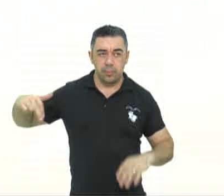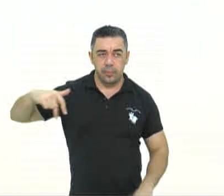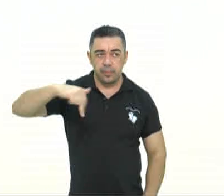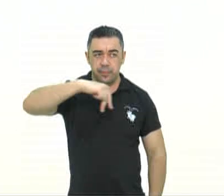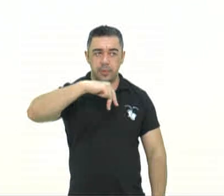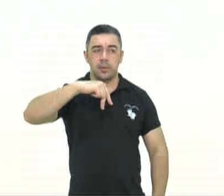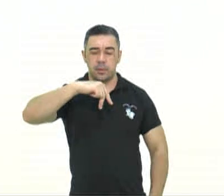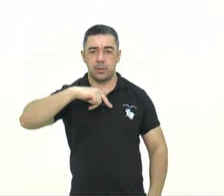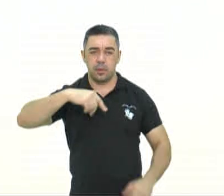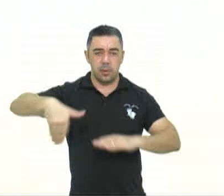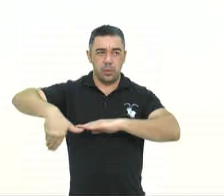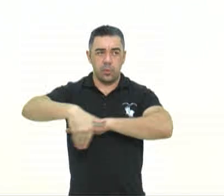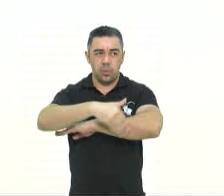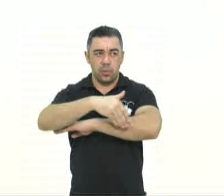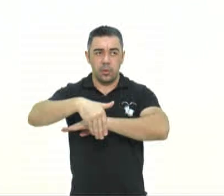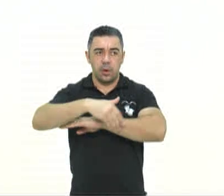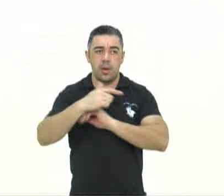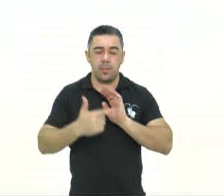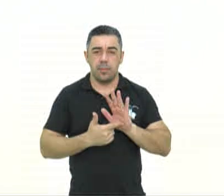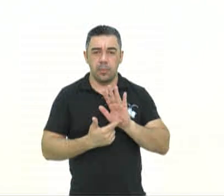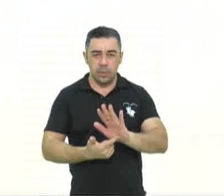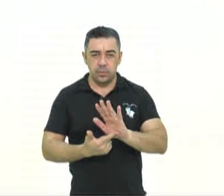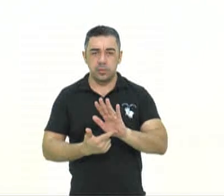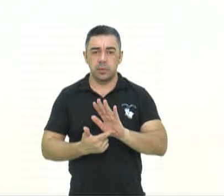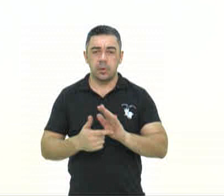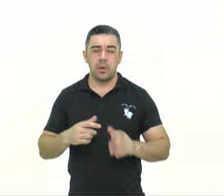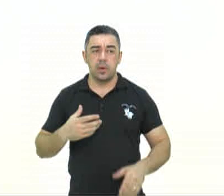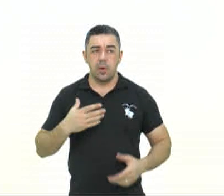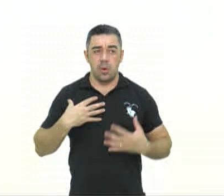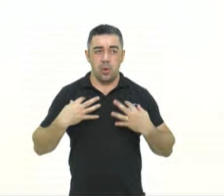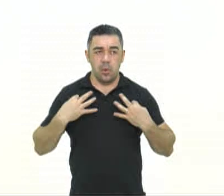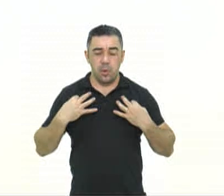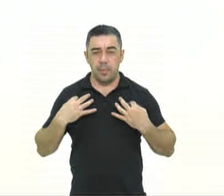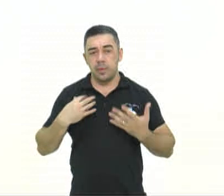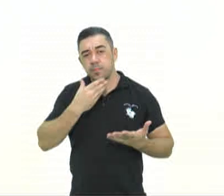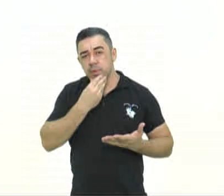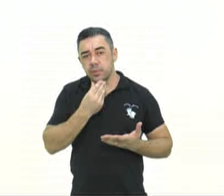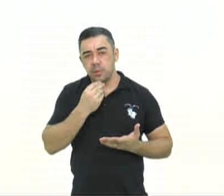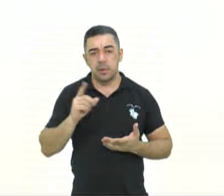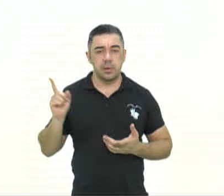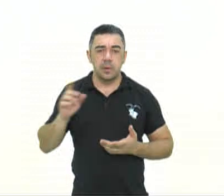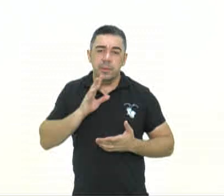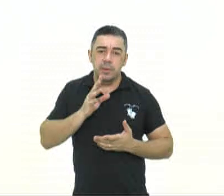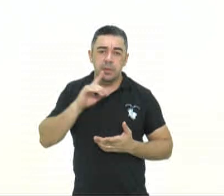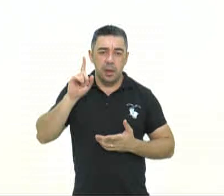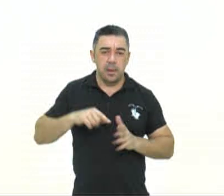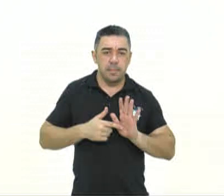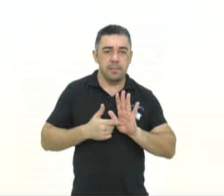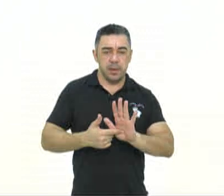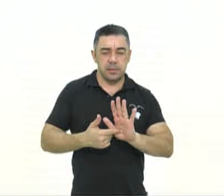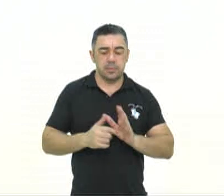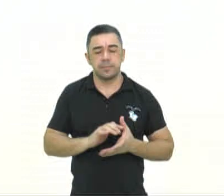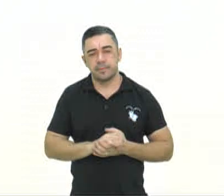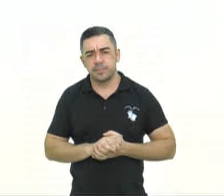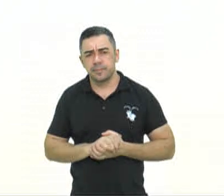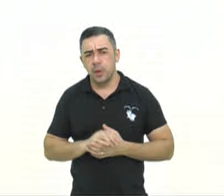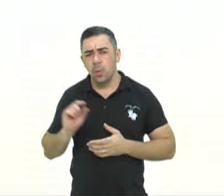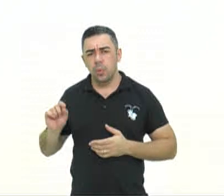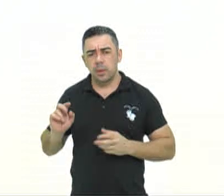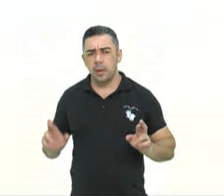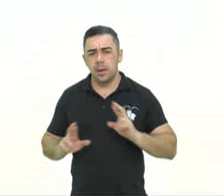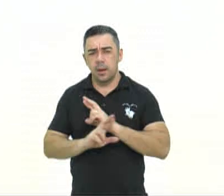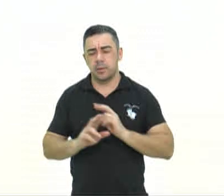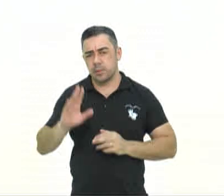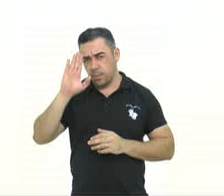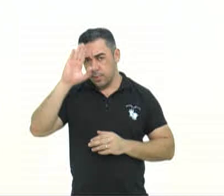New Look, uma proposta tropical para o guarda-roupa masculino. Sua obra mais conhecida são relacionadas às performances. O que nos permite relacionar como